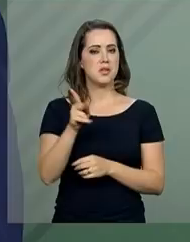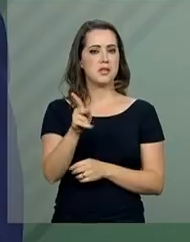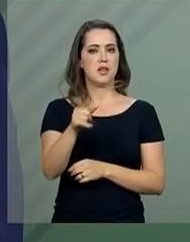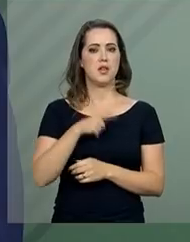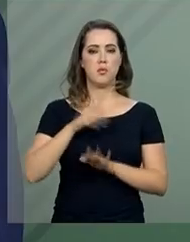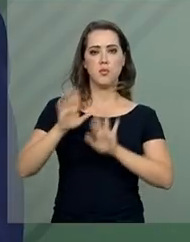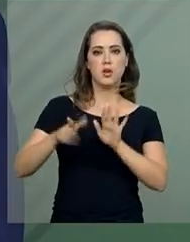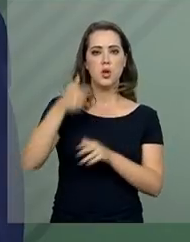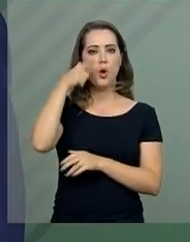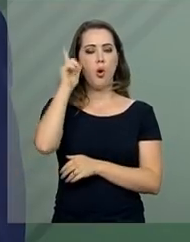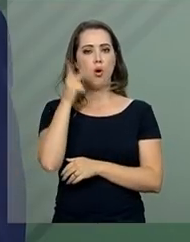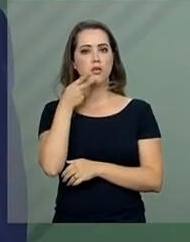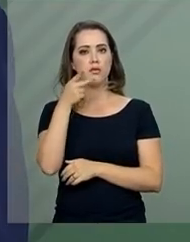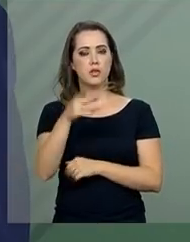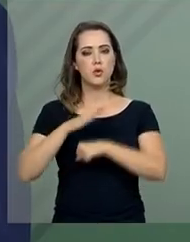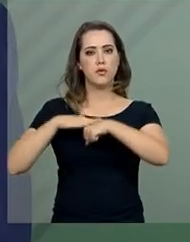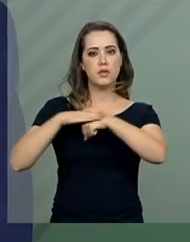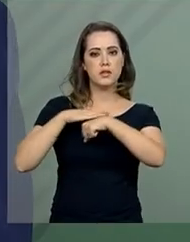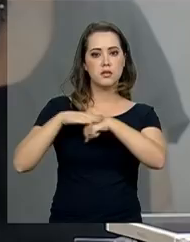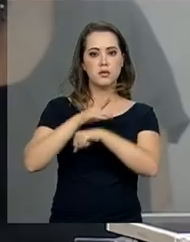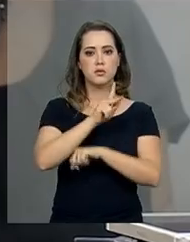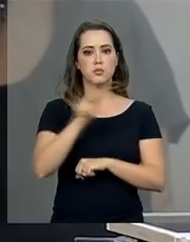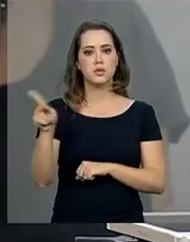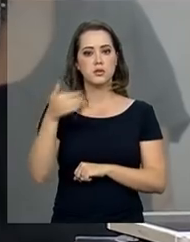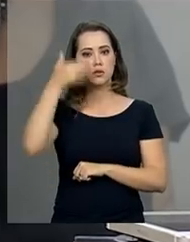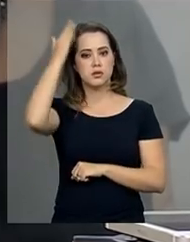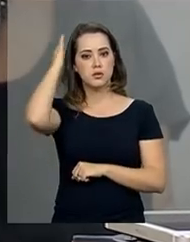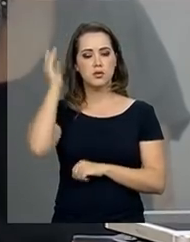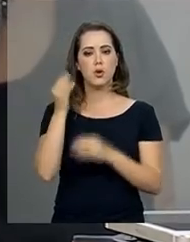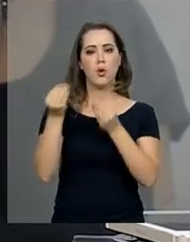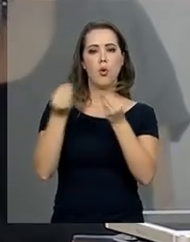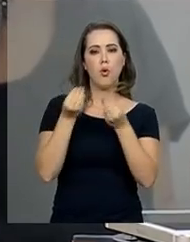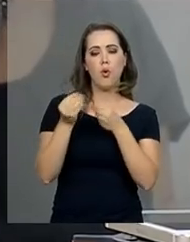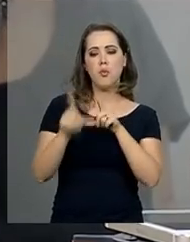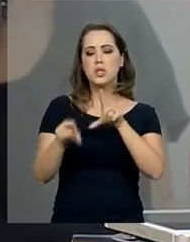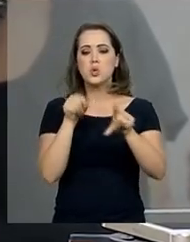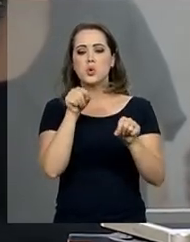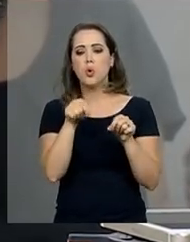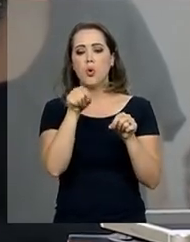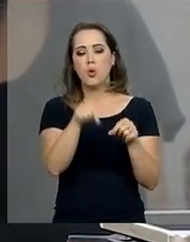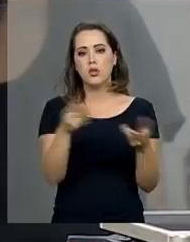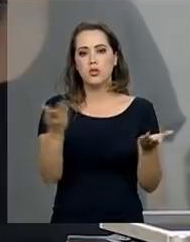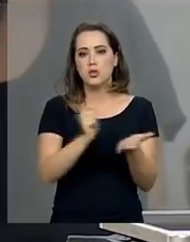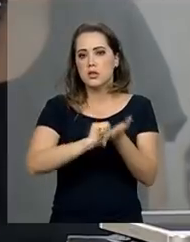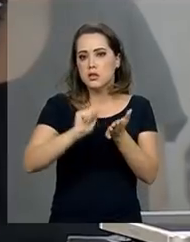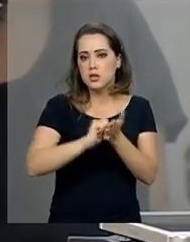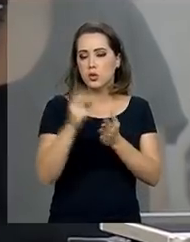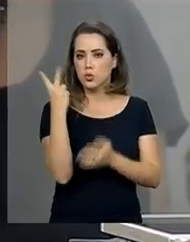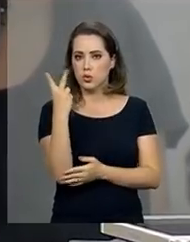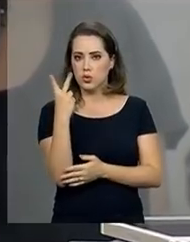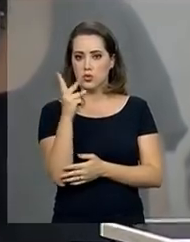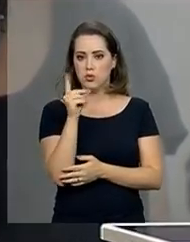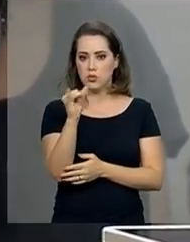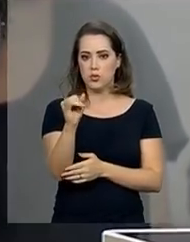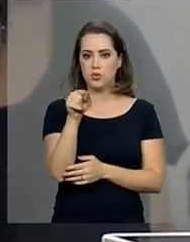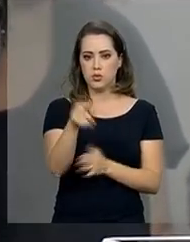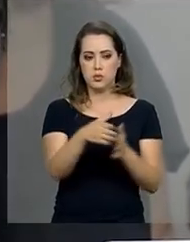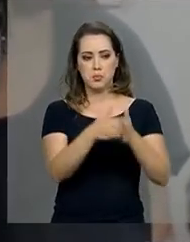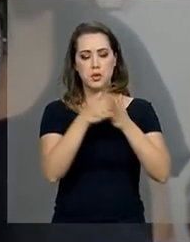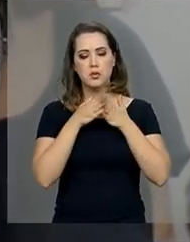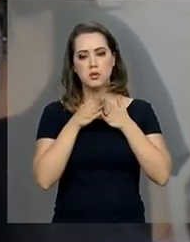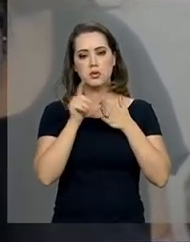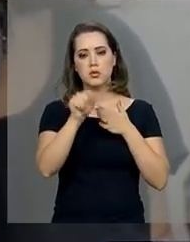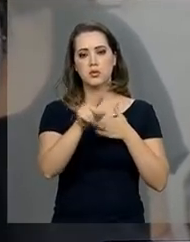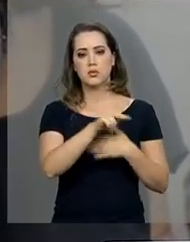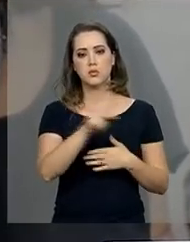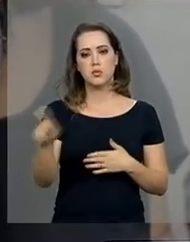alguns desses atos estão sendo conversados com o presidente michel temer como foi a seleção desses atos durante esses dois dias que o senhor assinou o senhor pediu ao